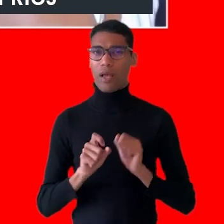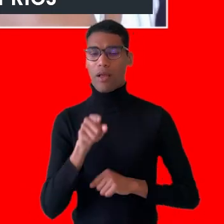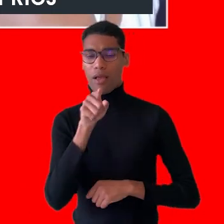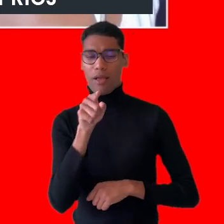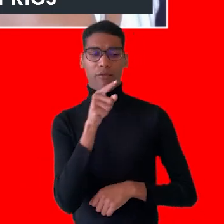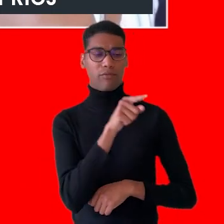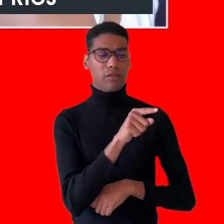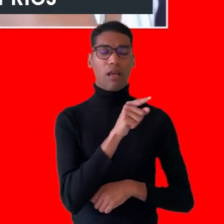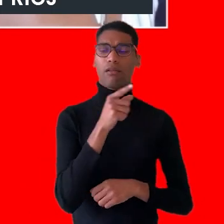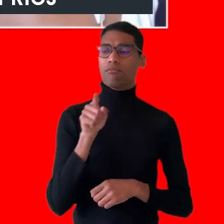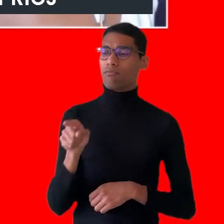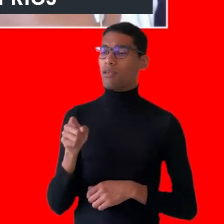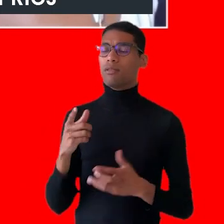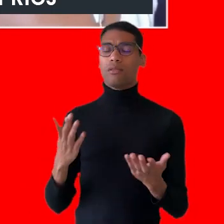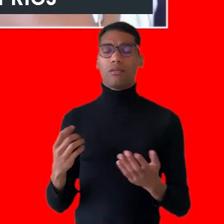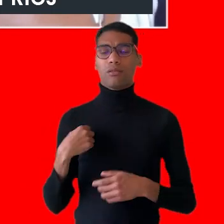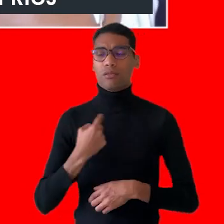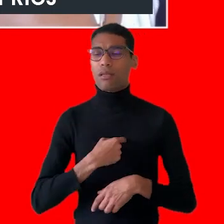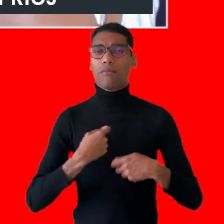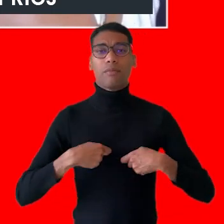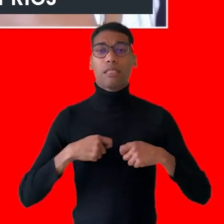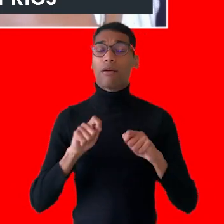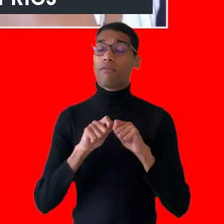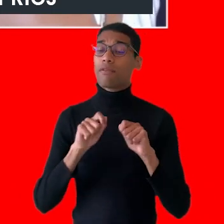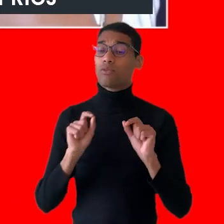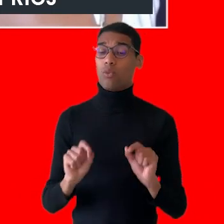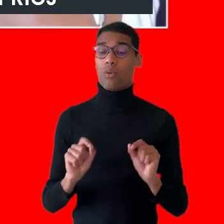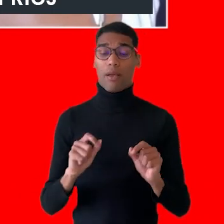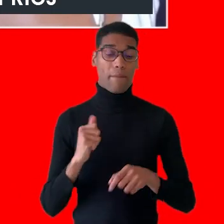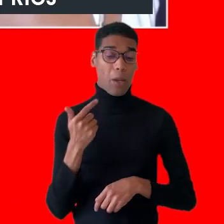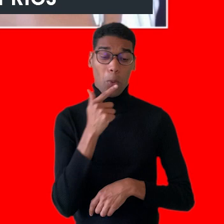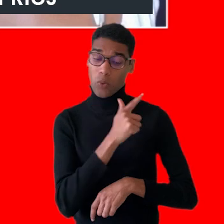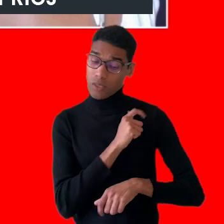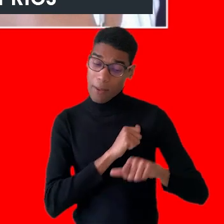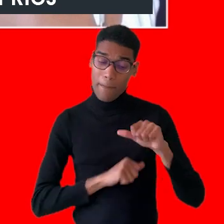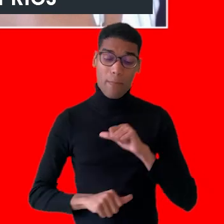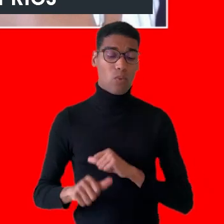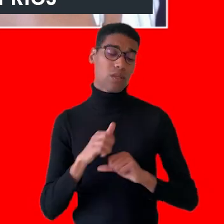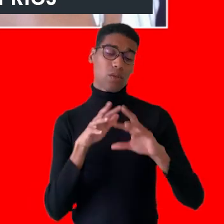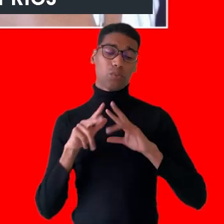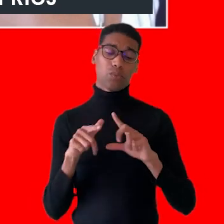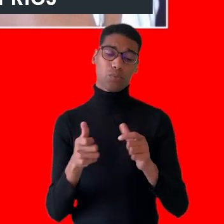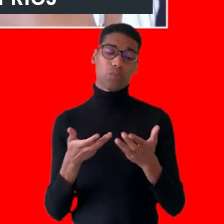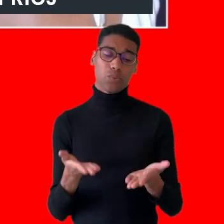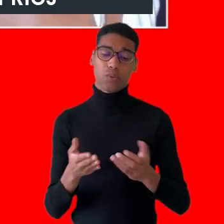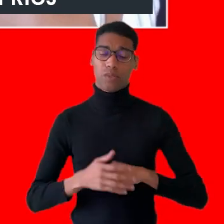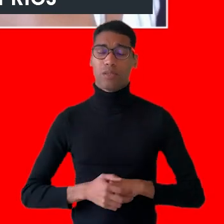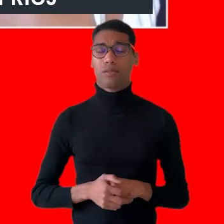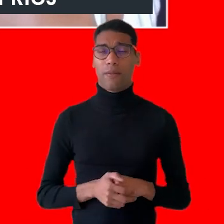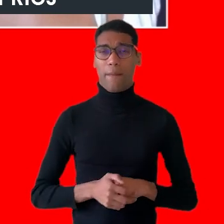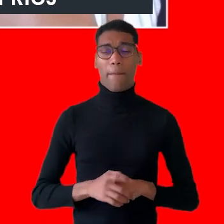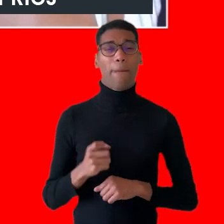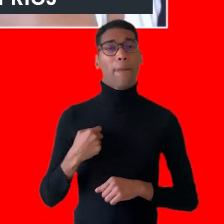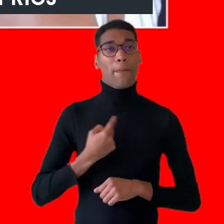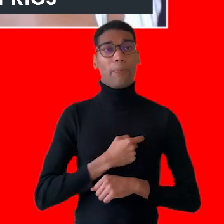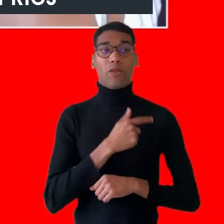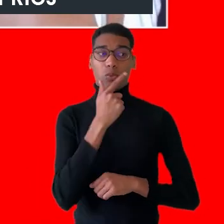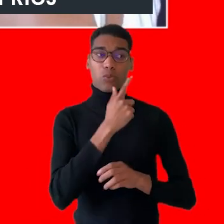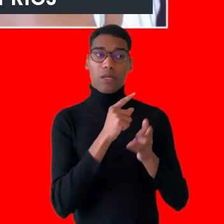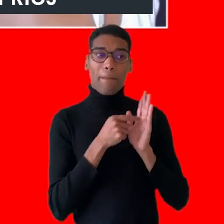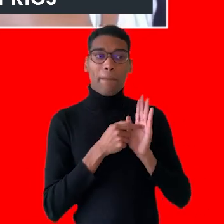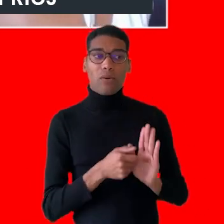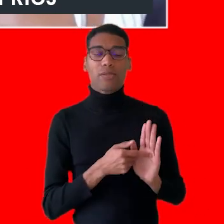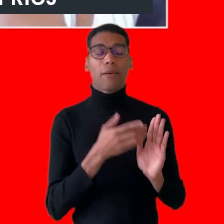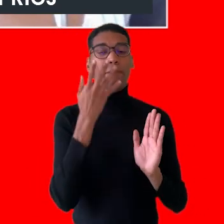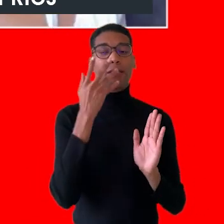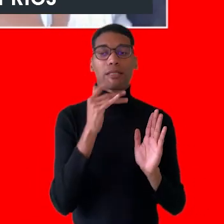que você, Flavinha, o que é que a gente precisa fazer para a gente modificar tudo isso, né? Para a gente mostrar para as